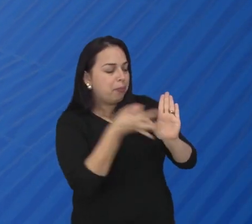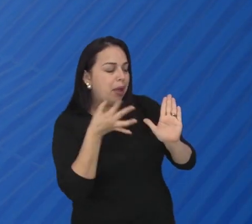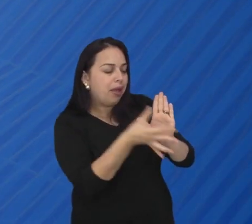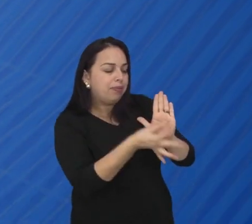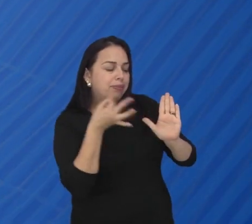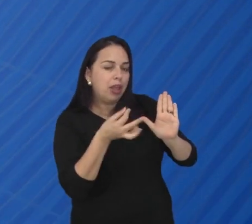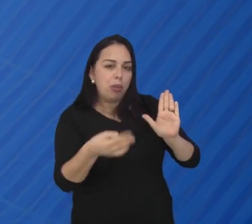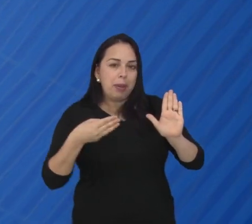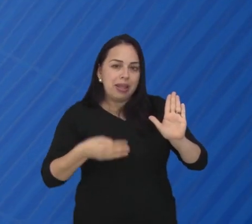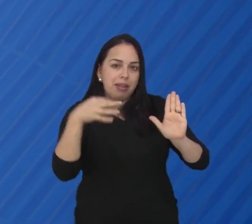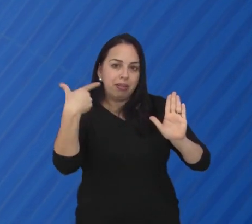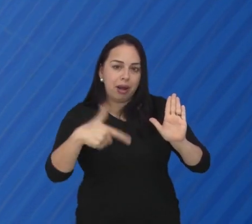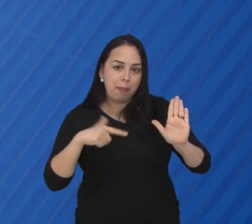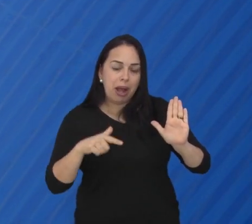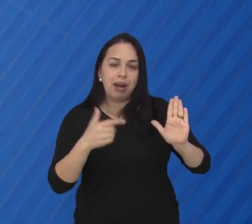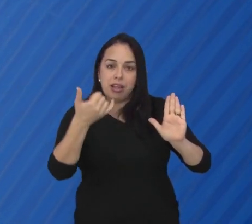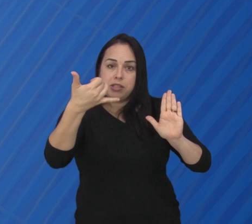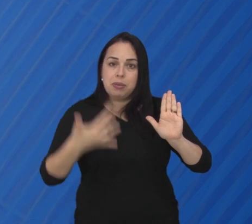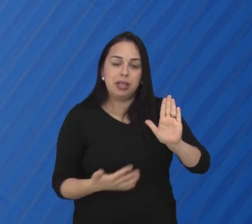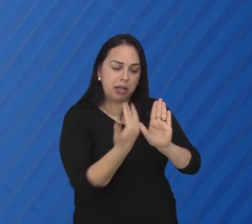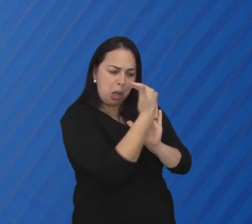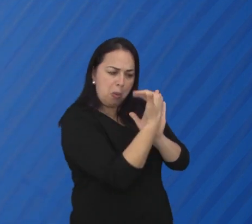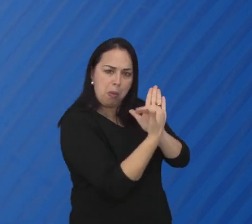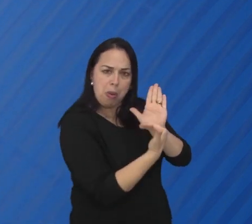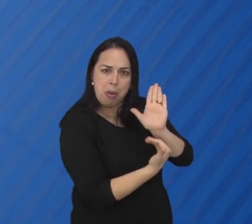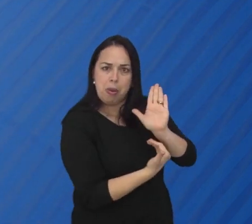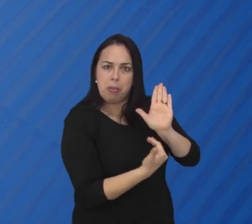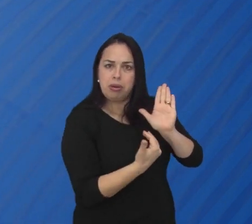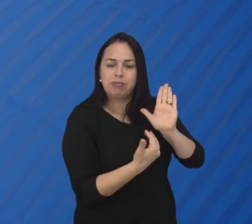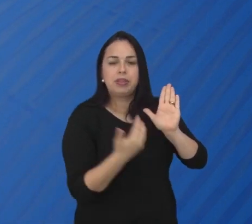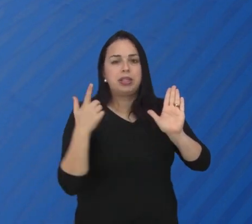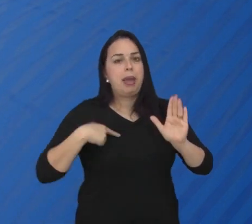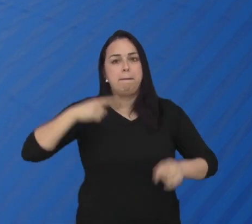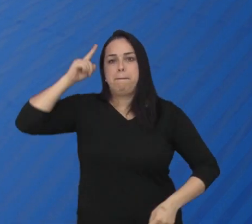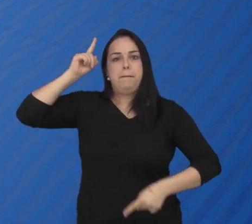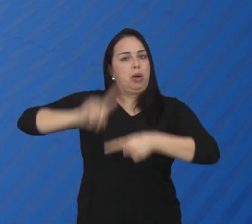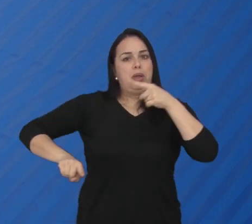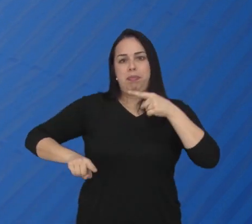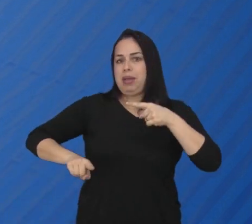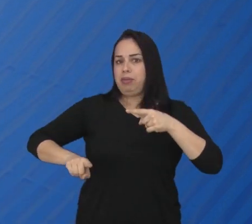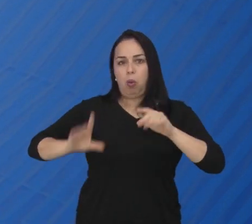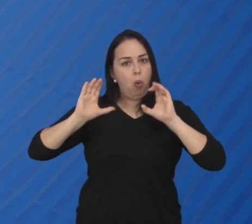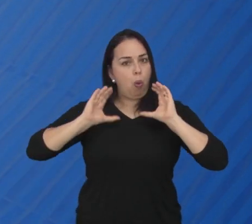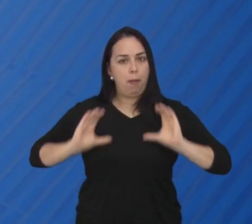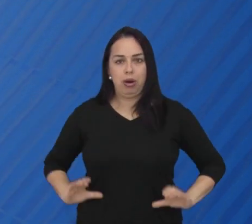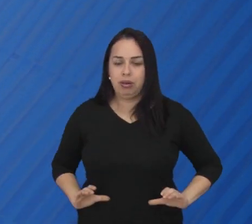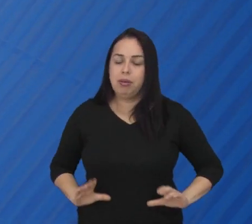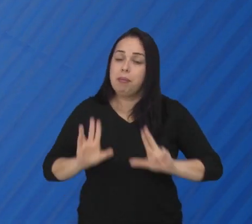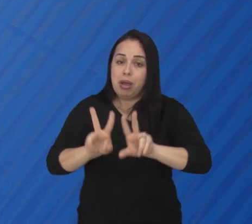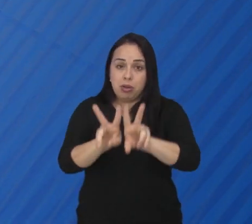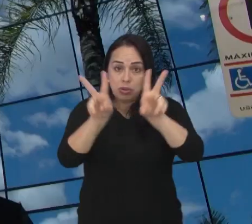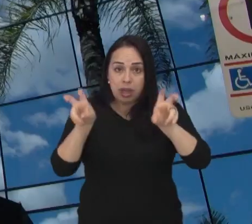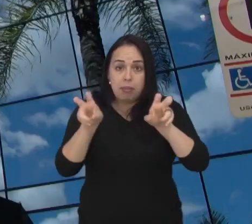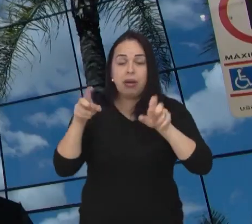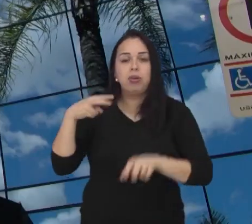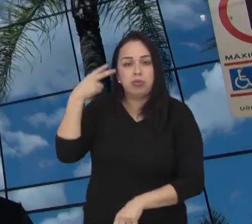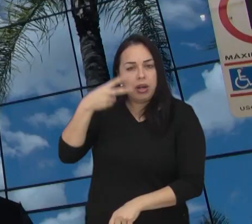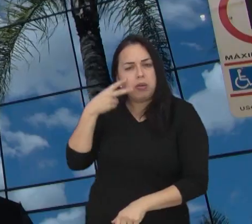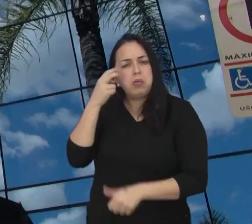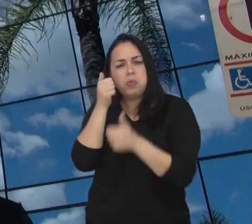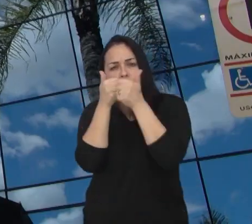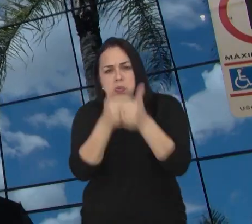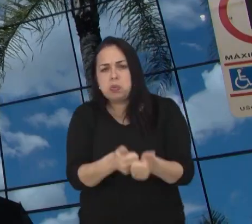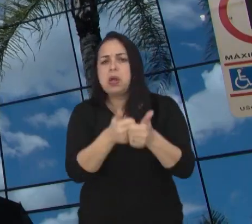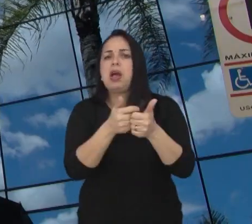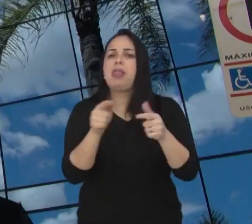do Ministério Público do Trabalho reforça a existência de normas que sustentam a ilegalidade dessas condutas. O tema